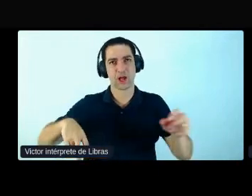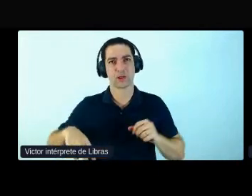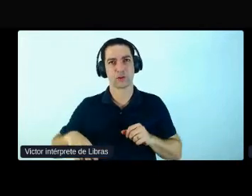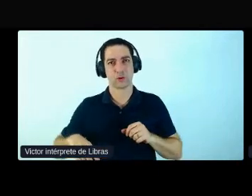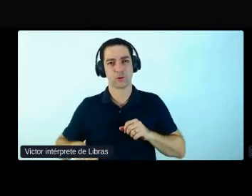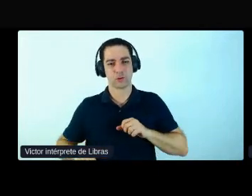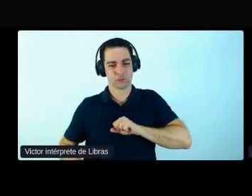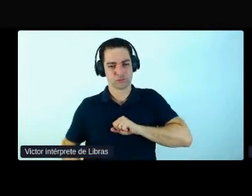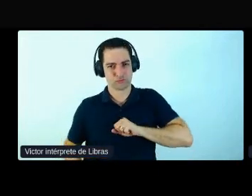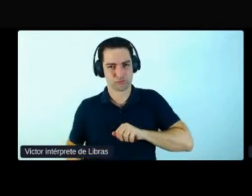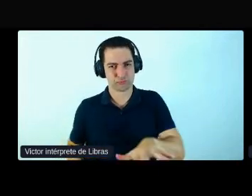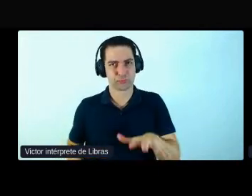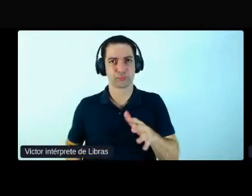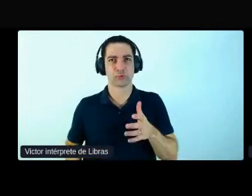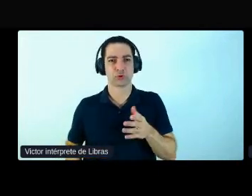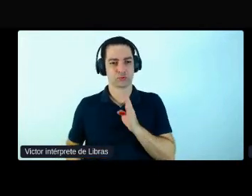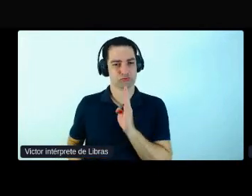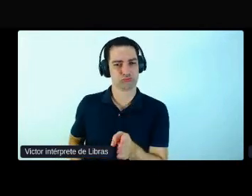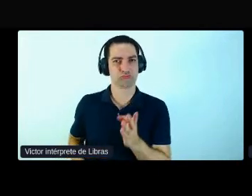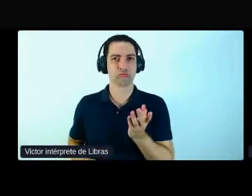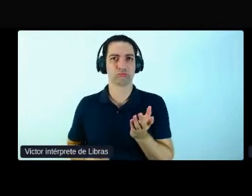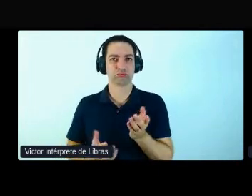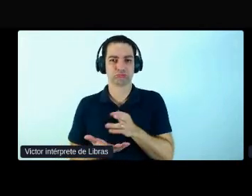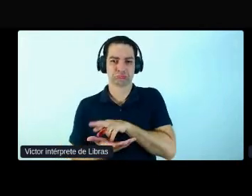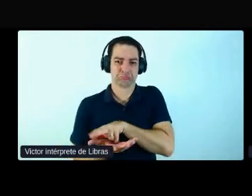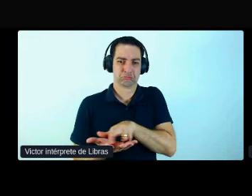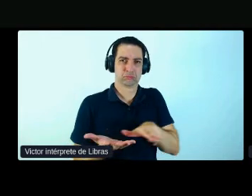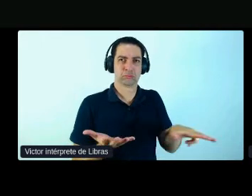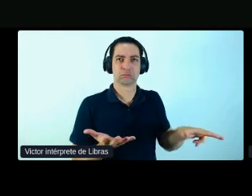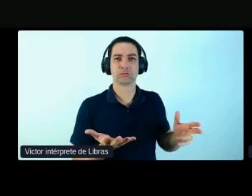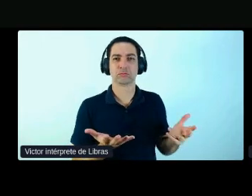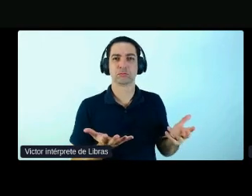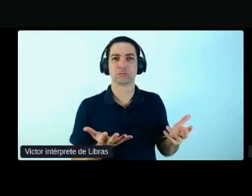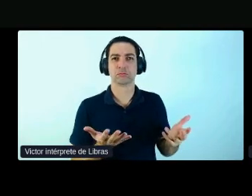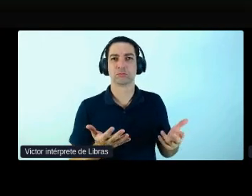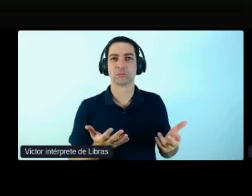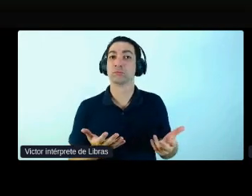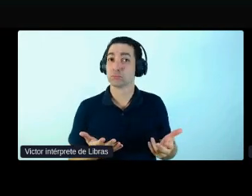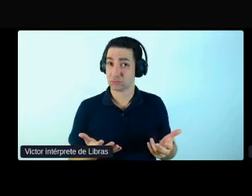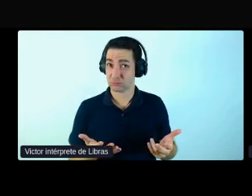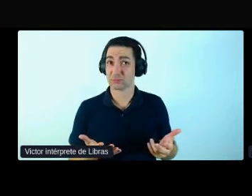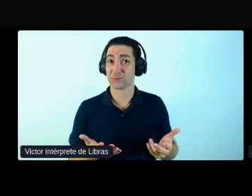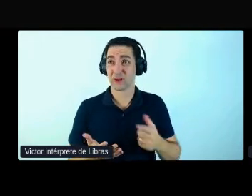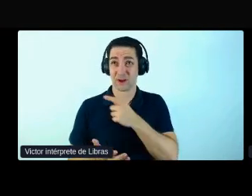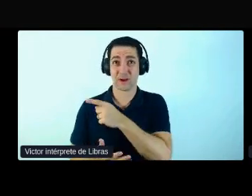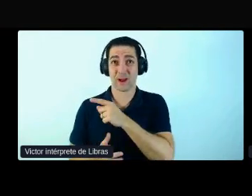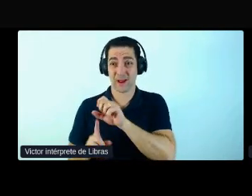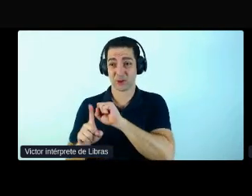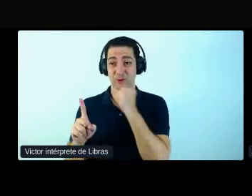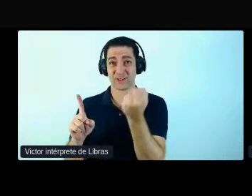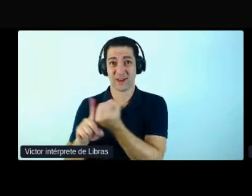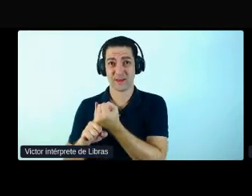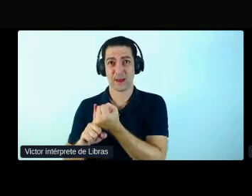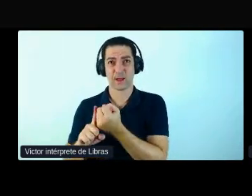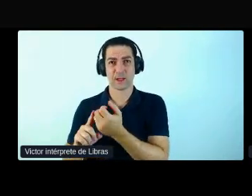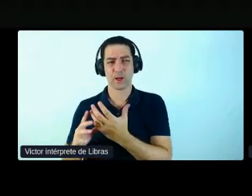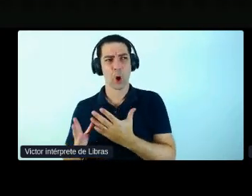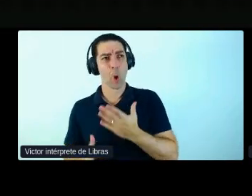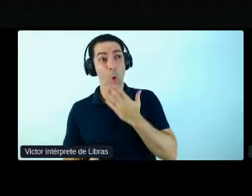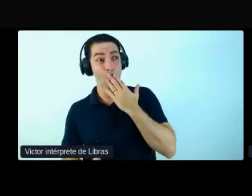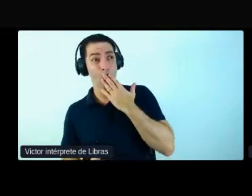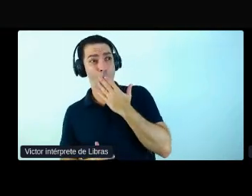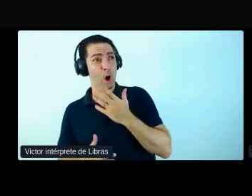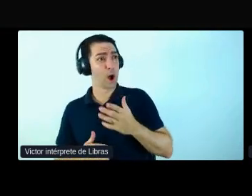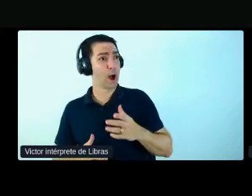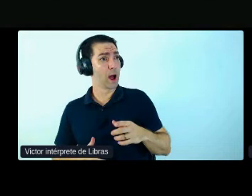coisas, é, ainda é visto muito com pudor na sociedade. Então, uma informação que vaza, uma informação que